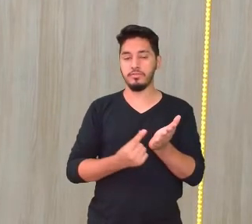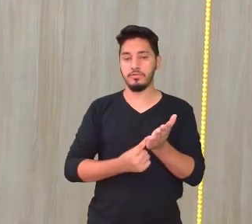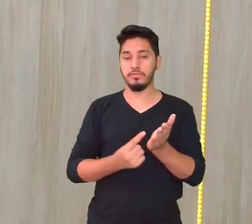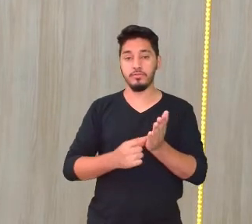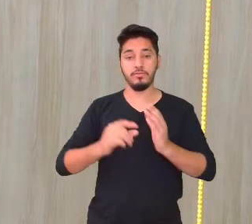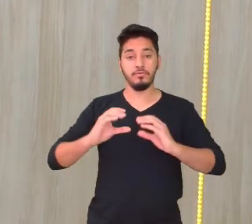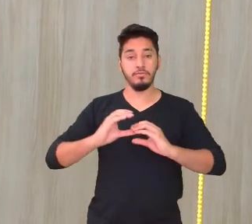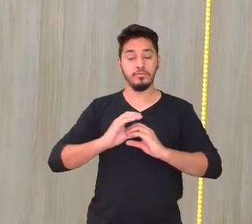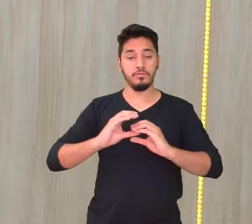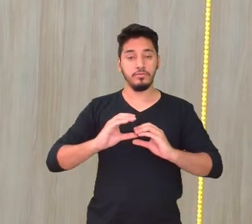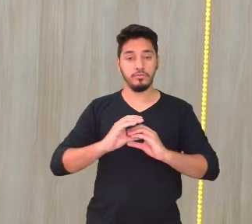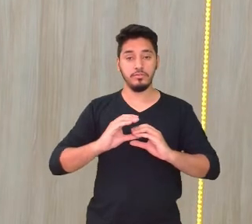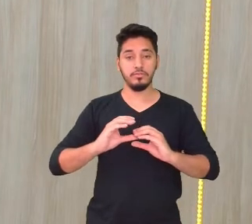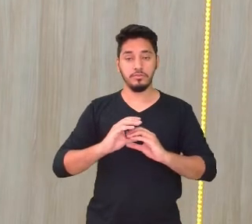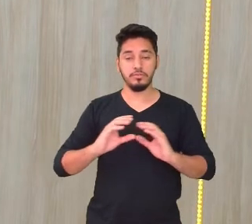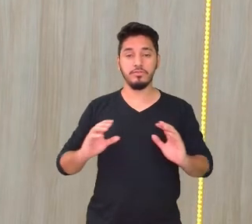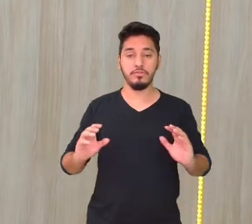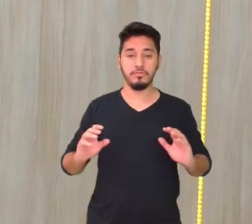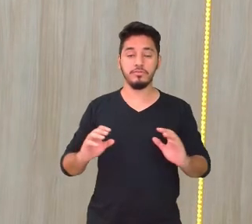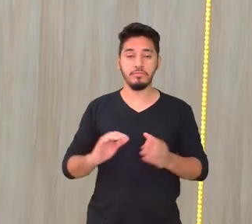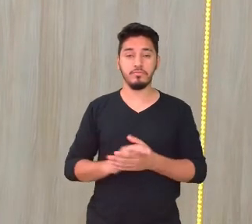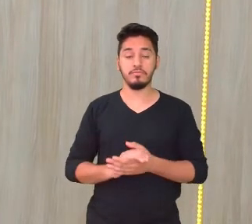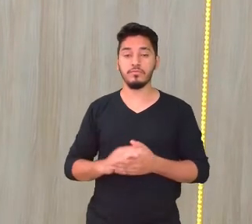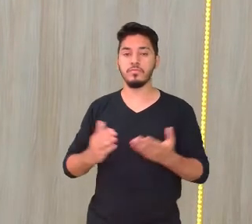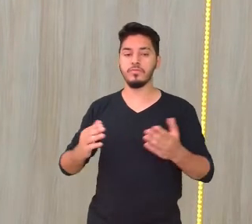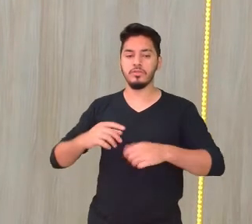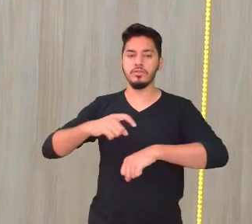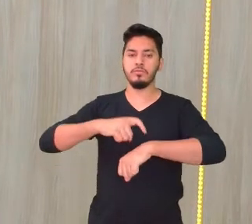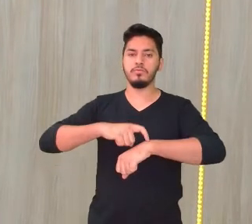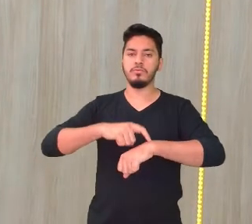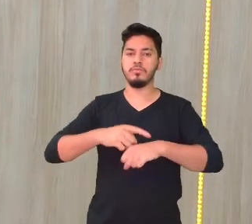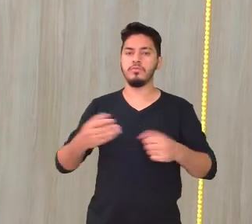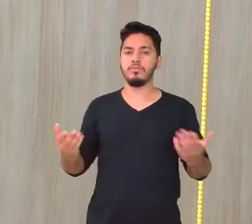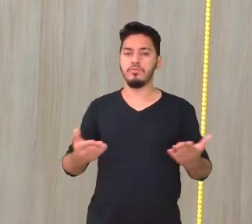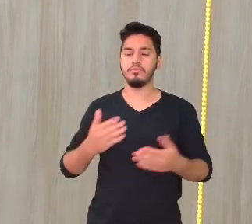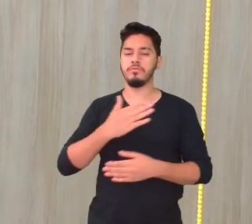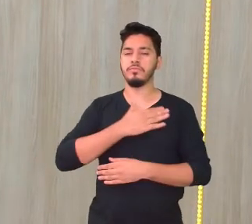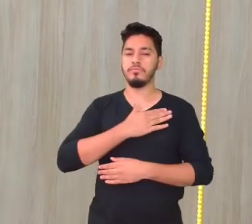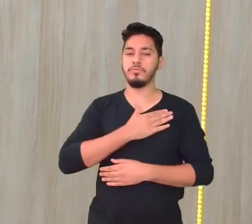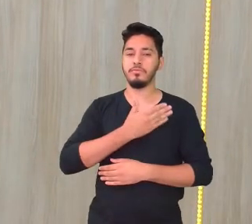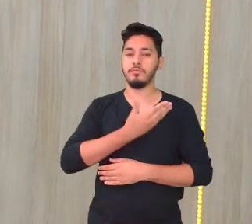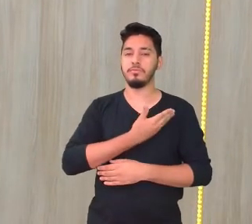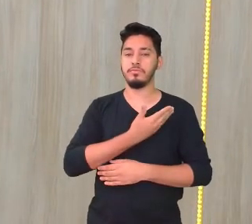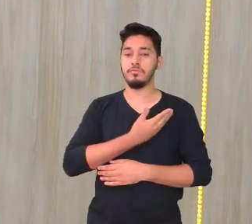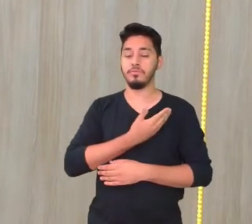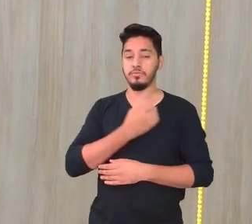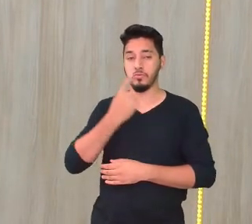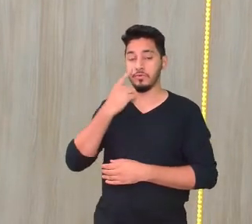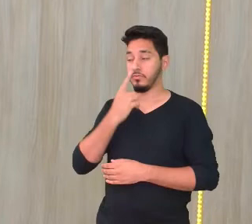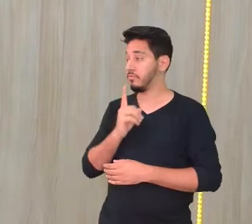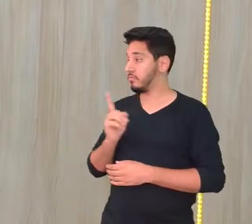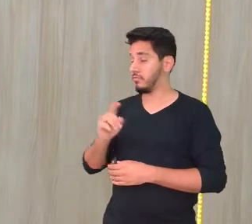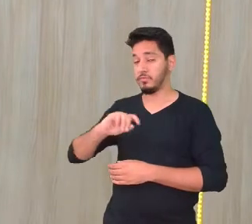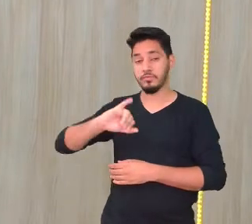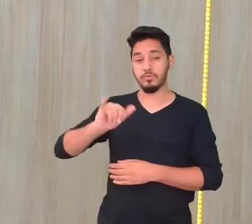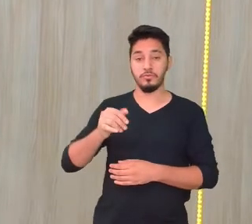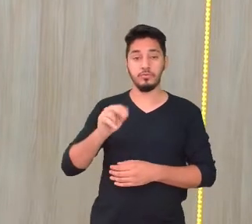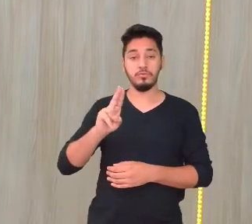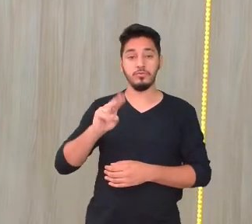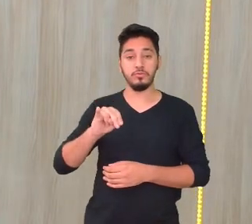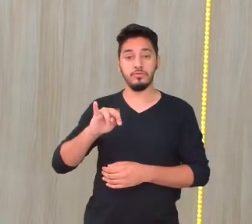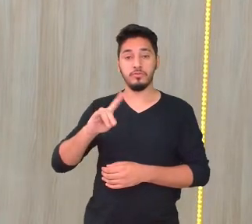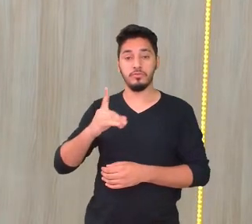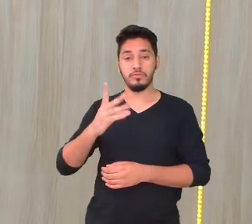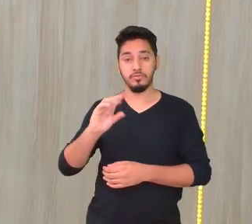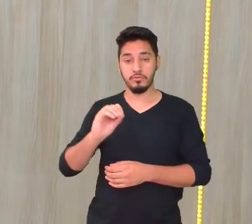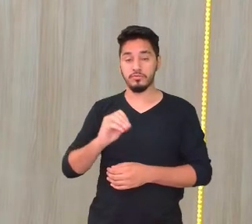Educa Recife, onde neste momento o meu xará Juninho vai jogar aqui no cantinho os